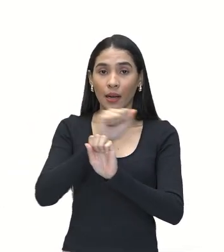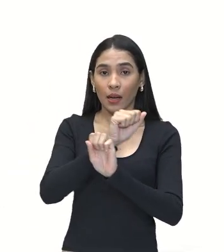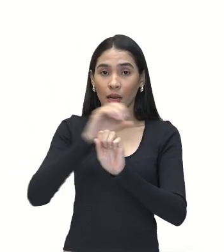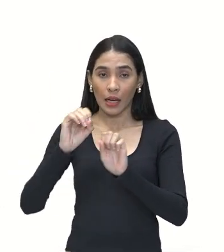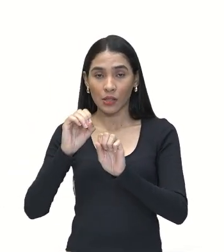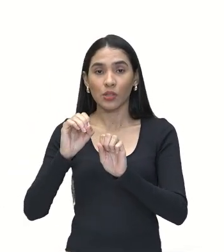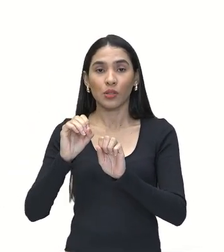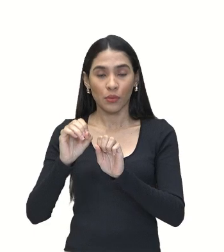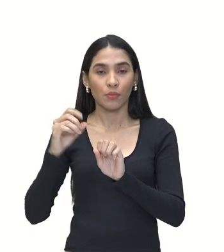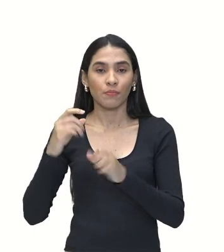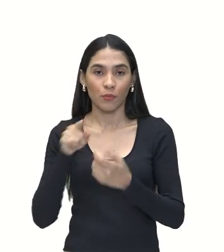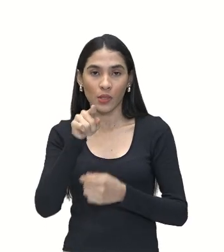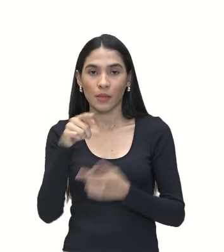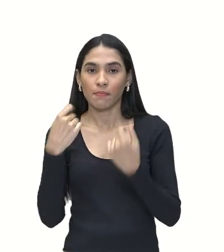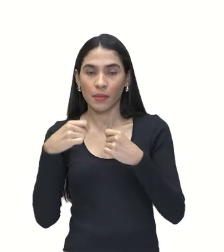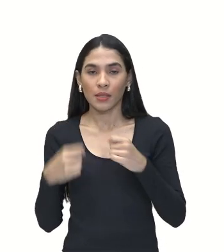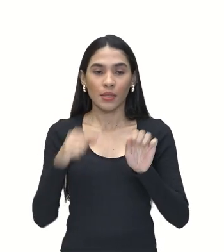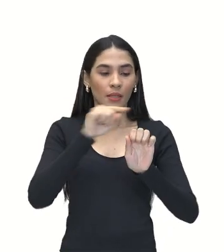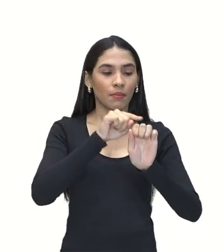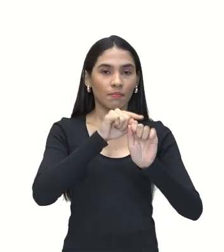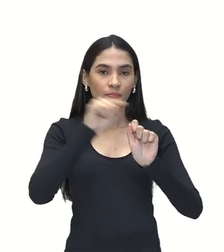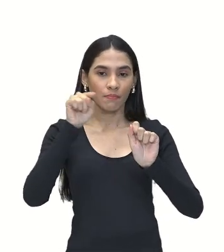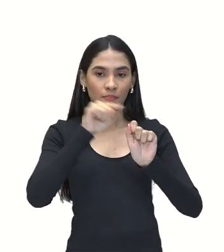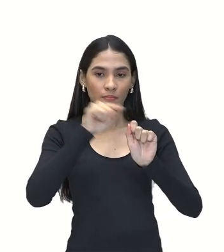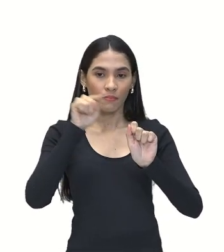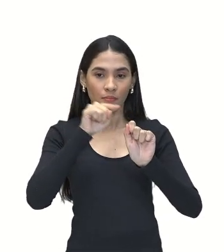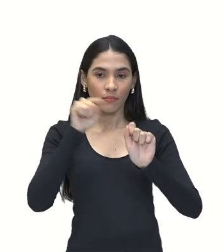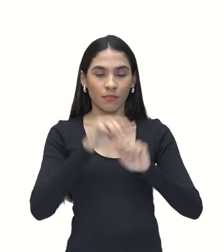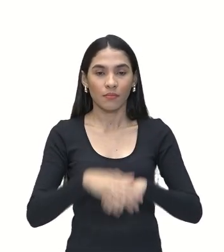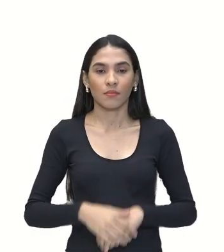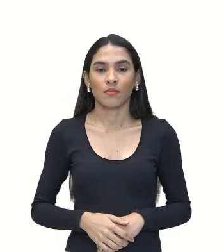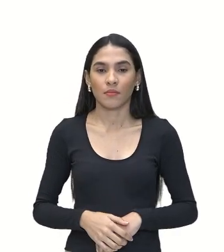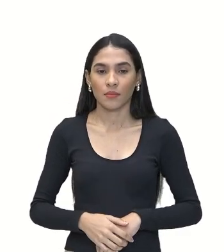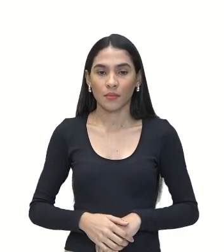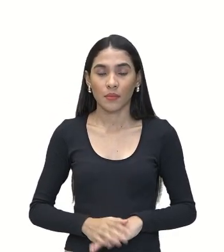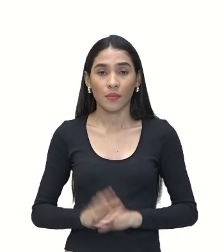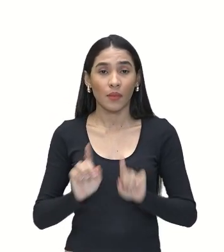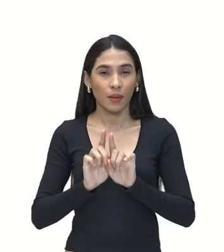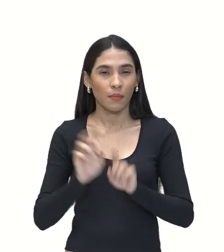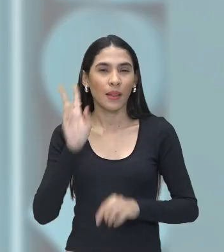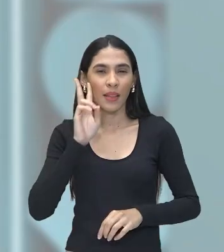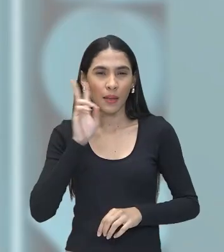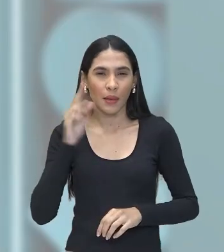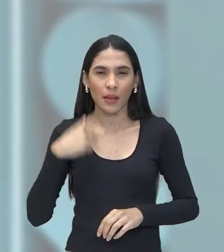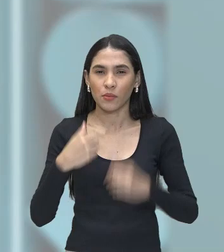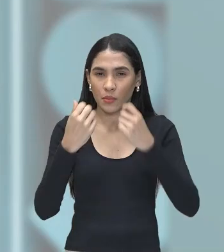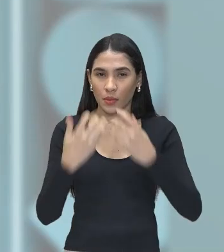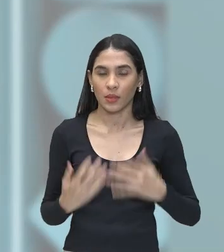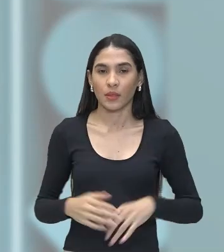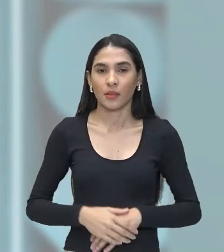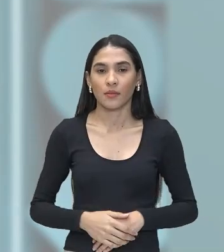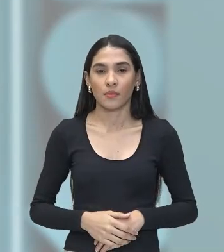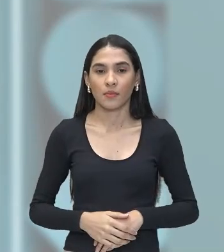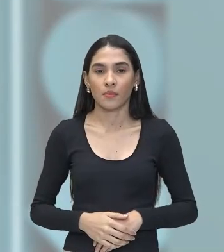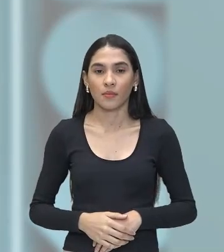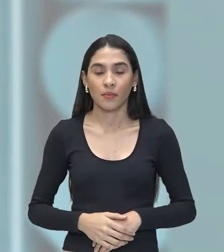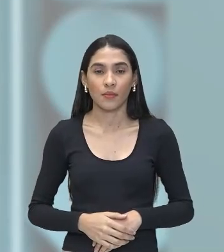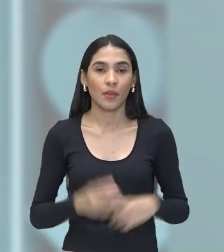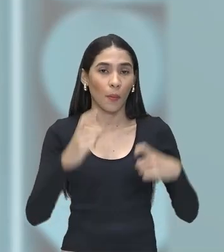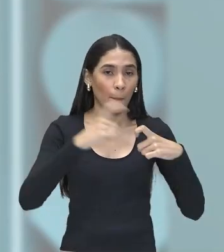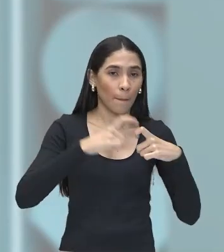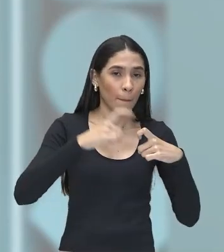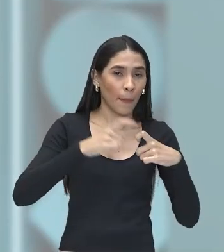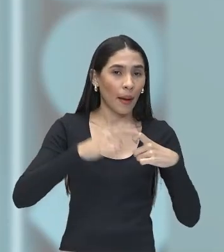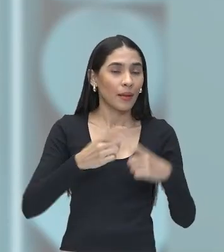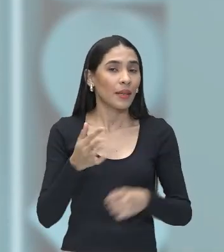gente faz o uso aí do acento grave para fazer essa indicação. Lembra quando eu mencionei se eu dissesse, o médico